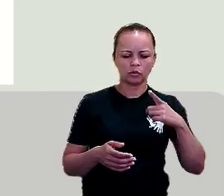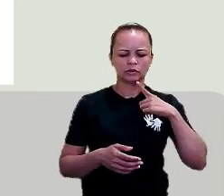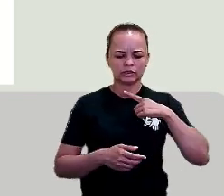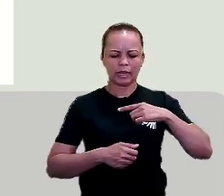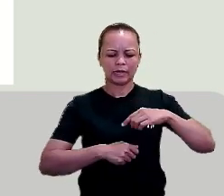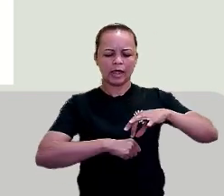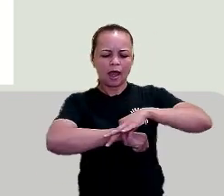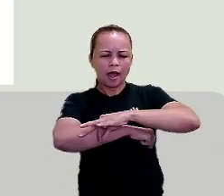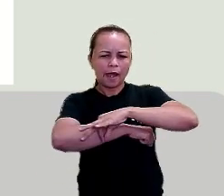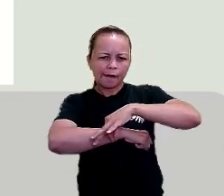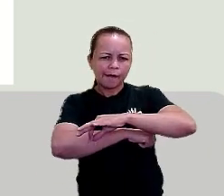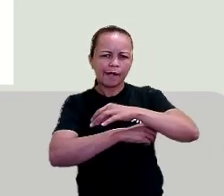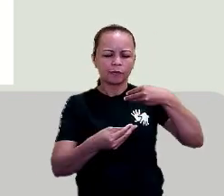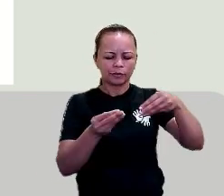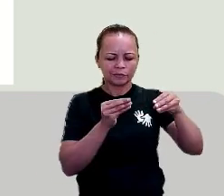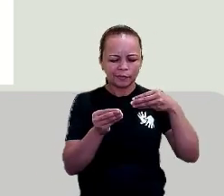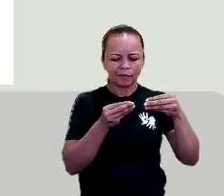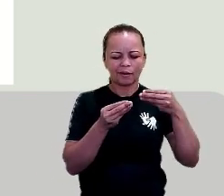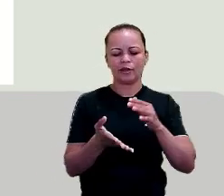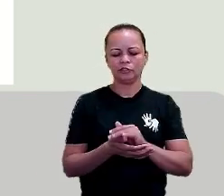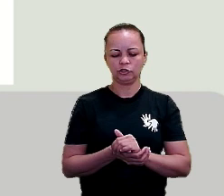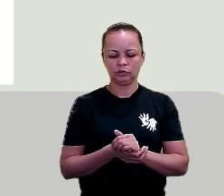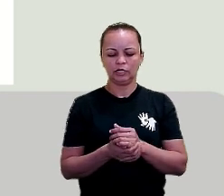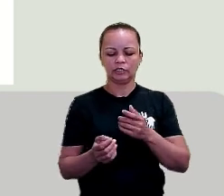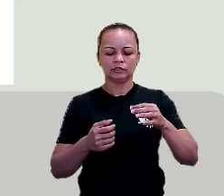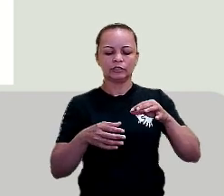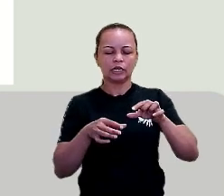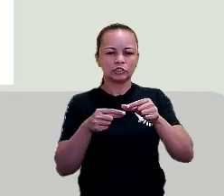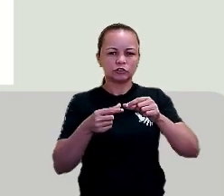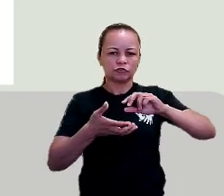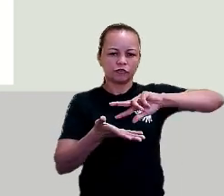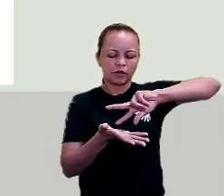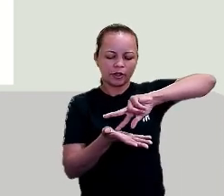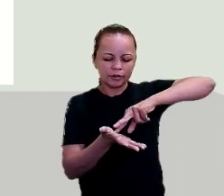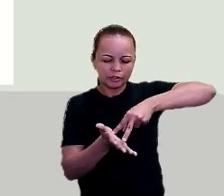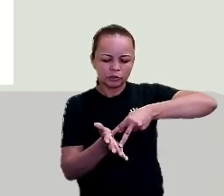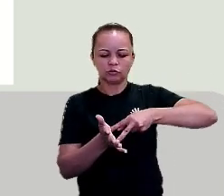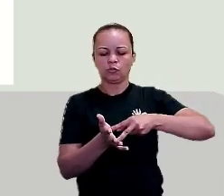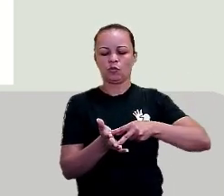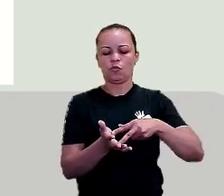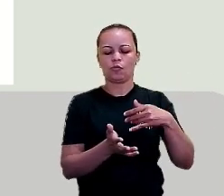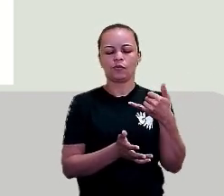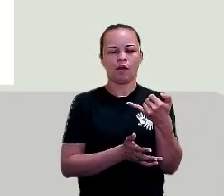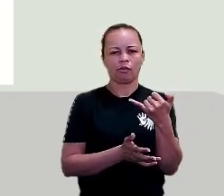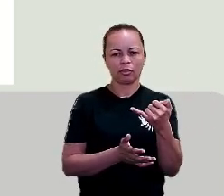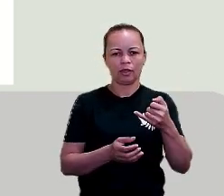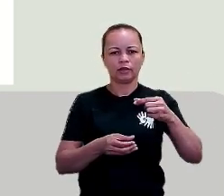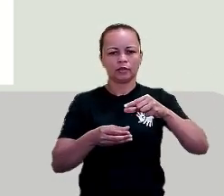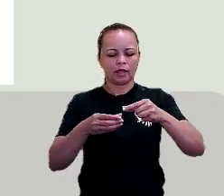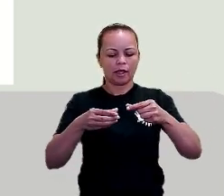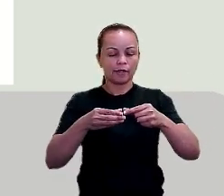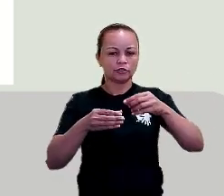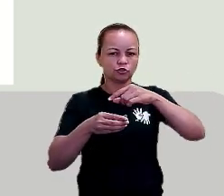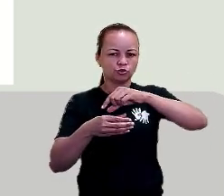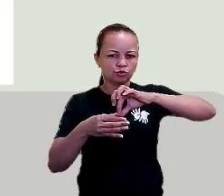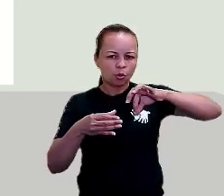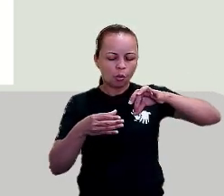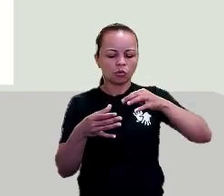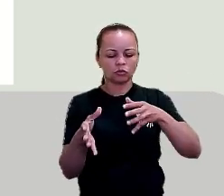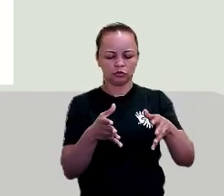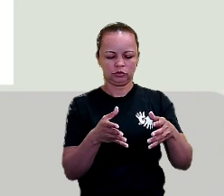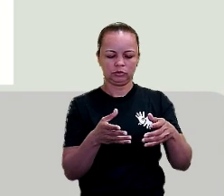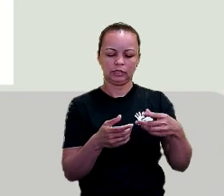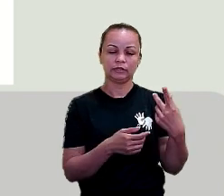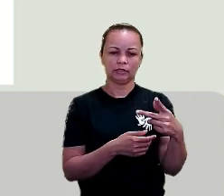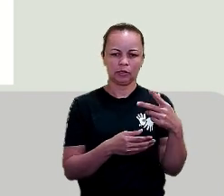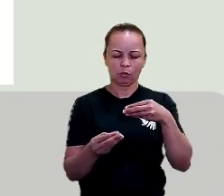transferidor, caneta, estojo de plástico, mochila, certo? Então tá aí a relação para vocês, um pouquinho